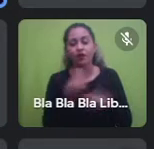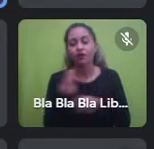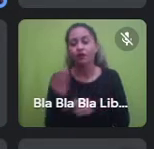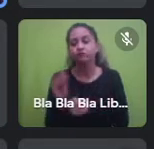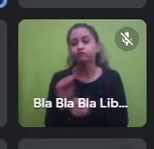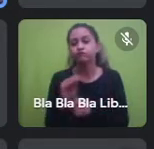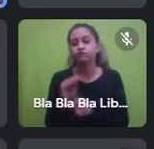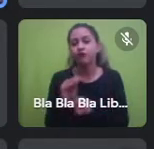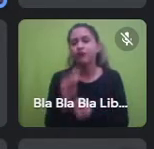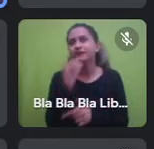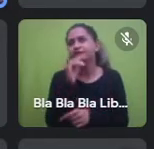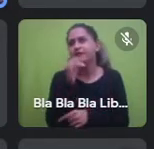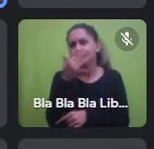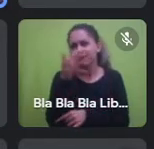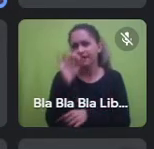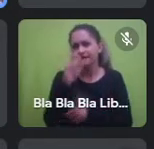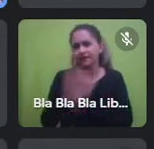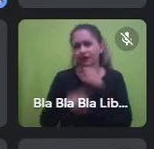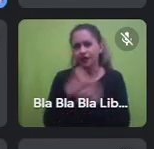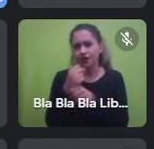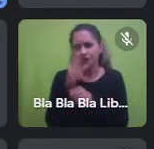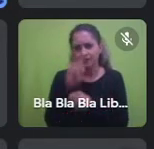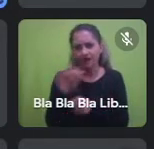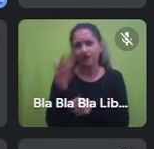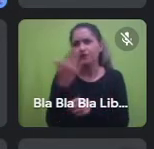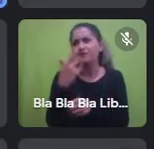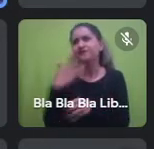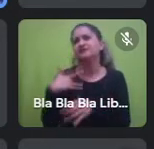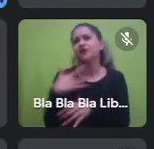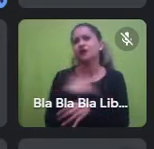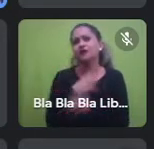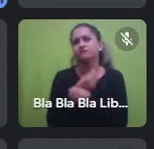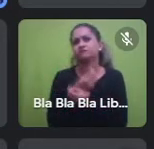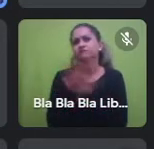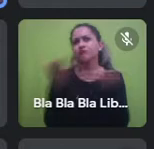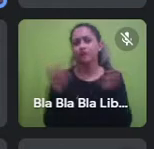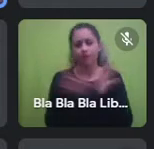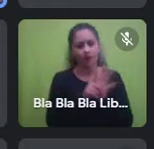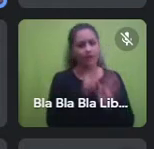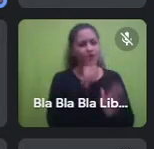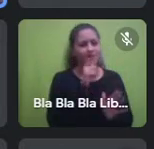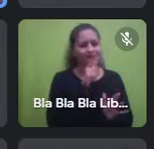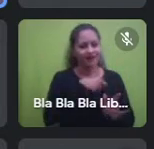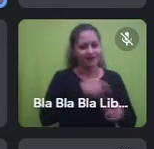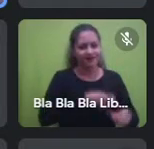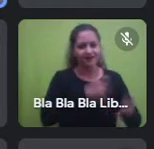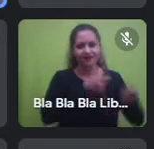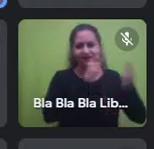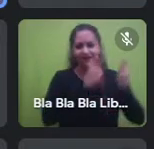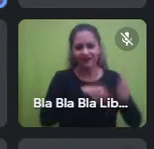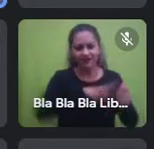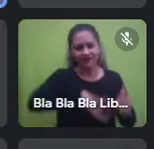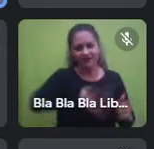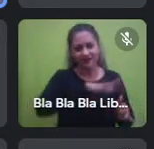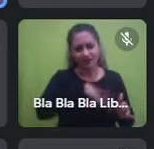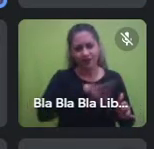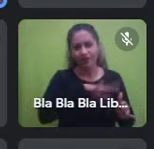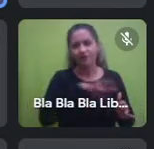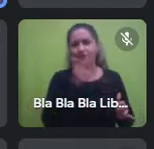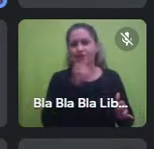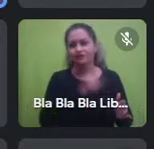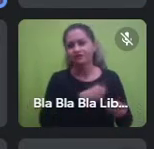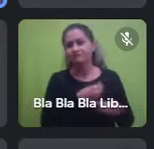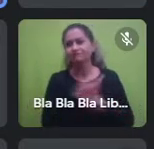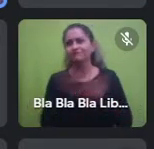que daqui a 10 anos eu vou ter alimento saudável vindo dos rios do sul-sudeste do meu estado do Pará?